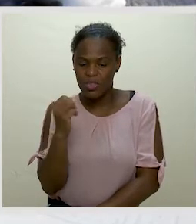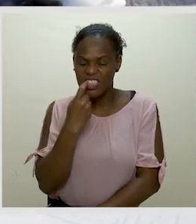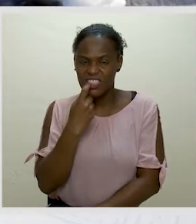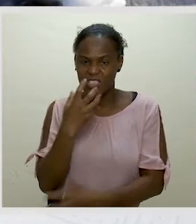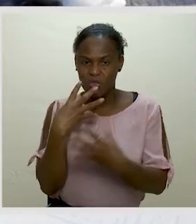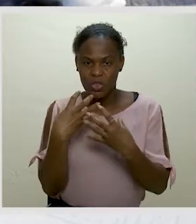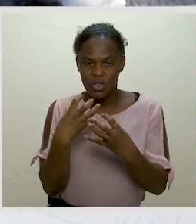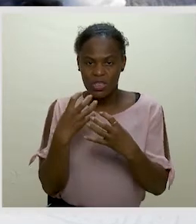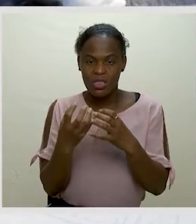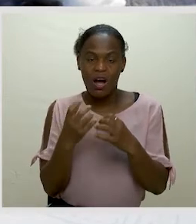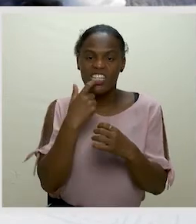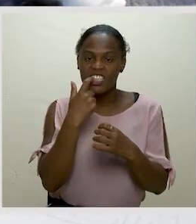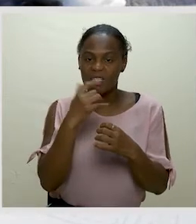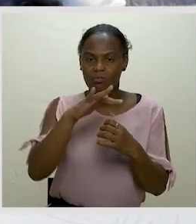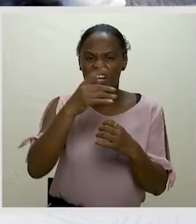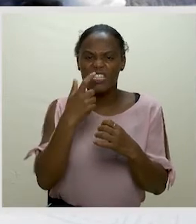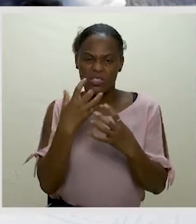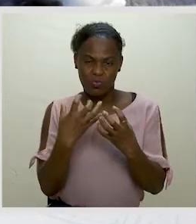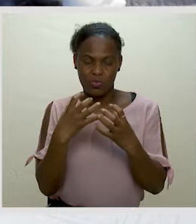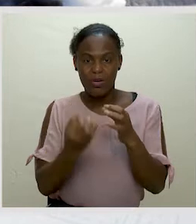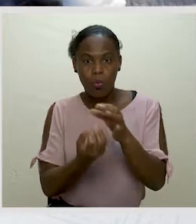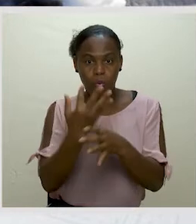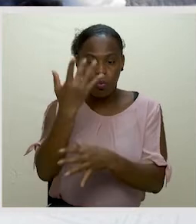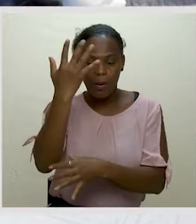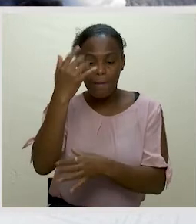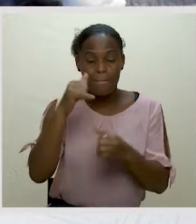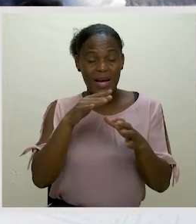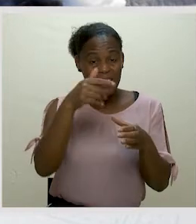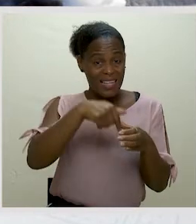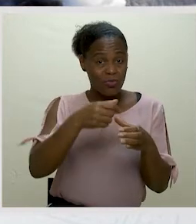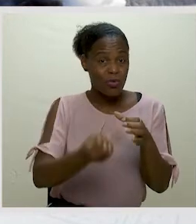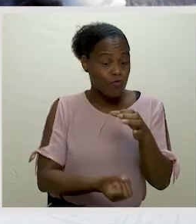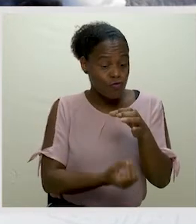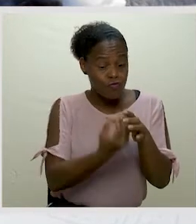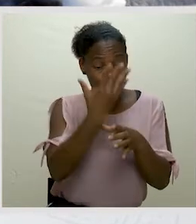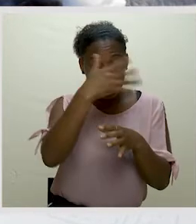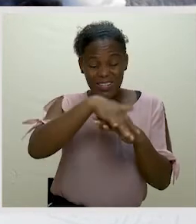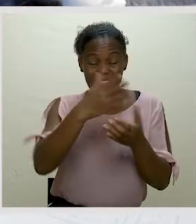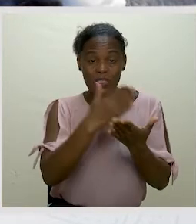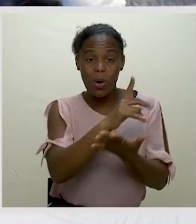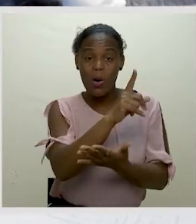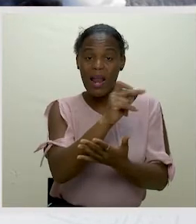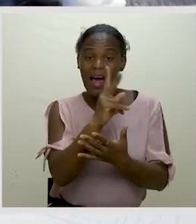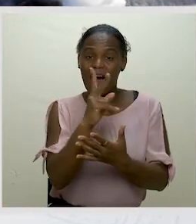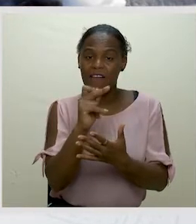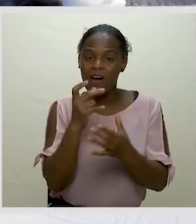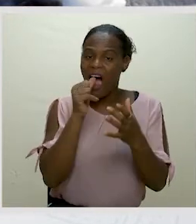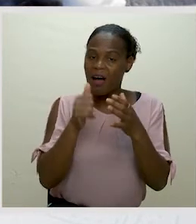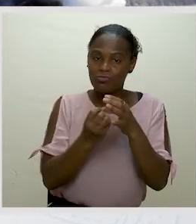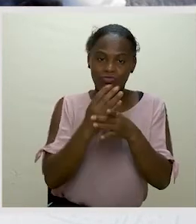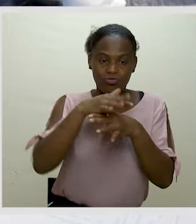estado sólido. Mas dos vulcões não saem só a lava e os piroclastos.